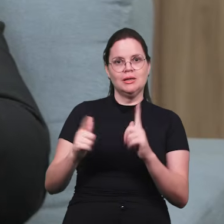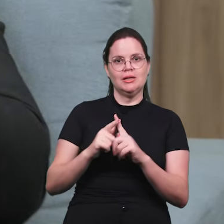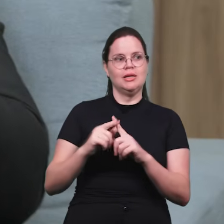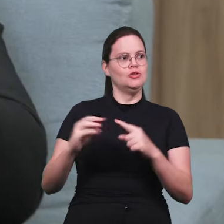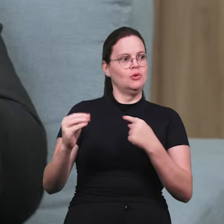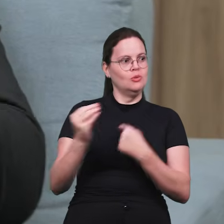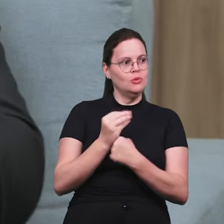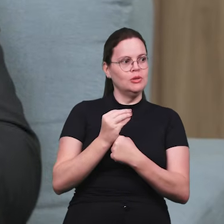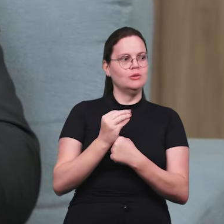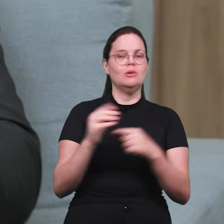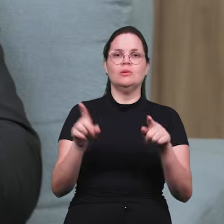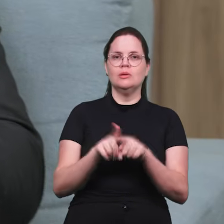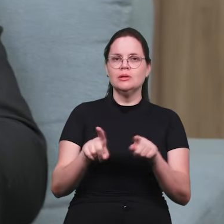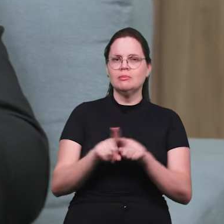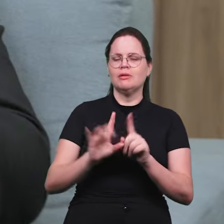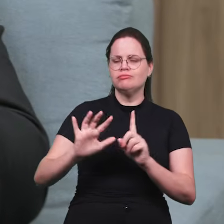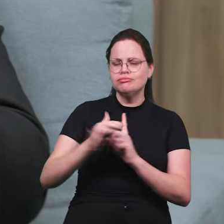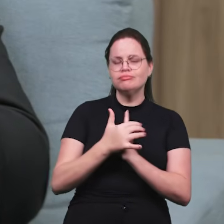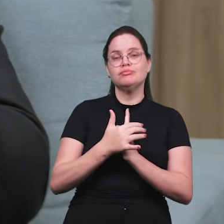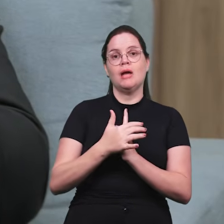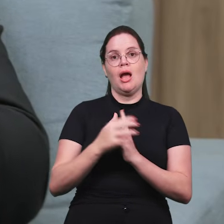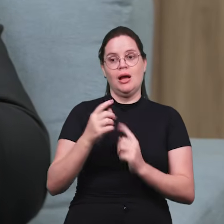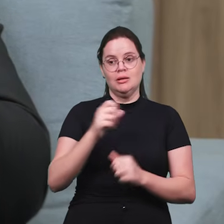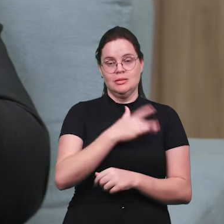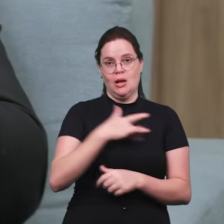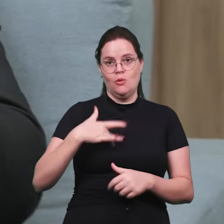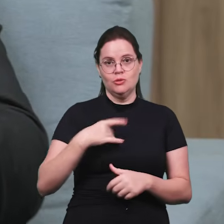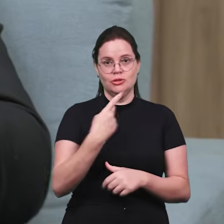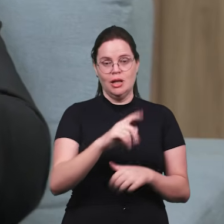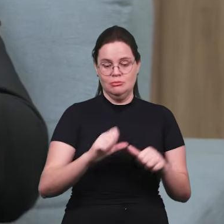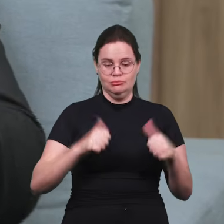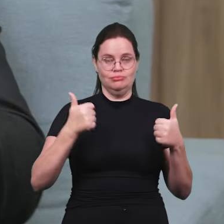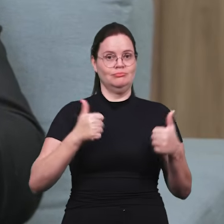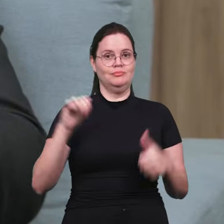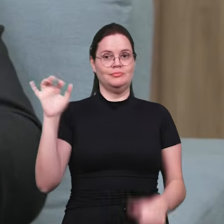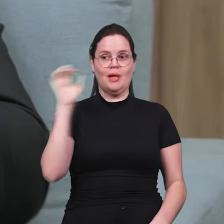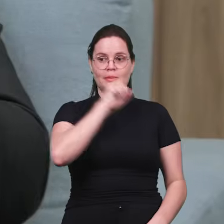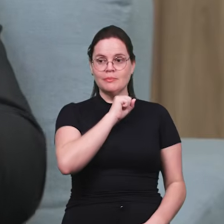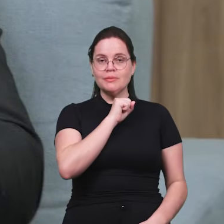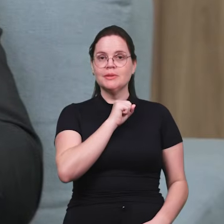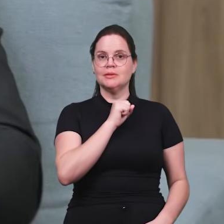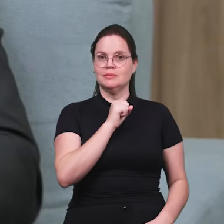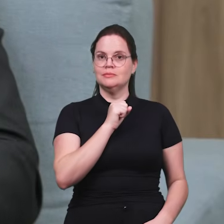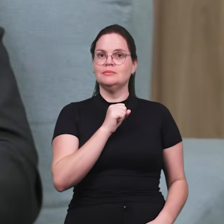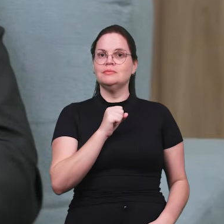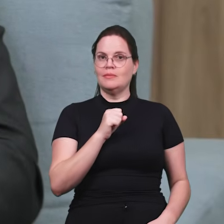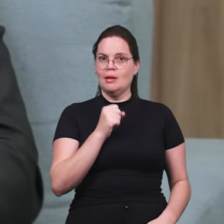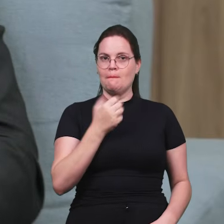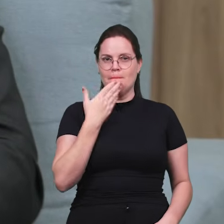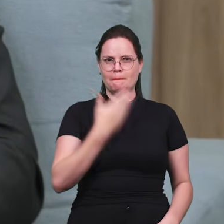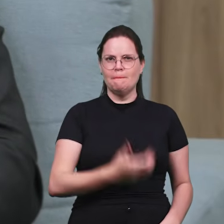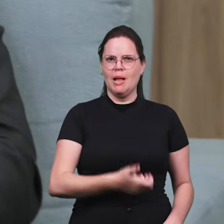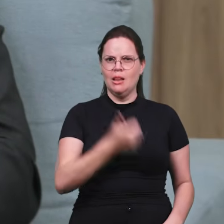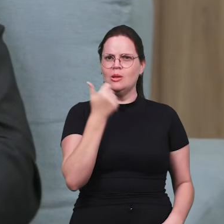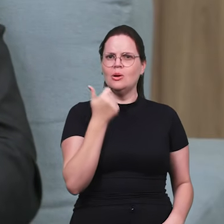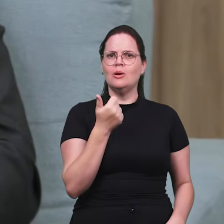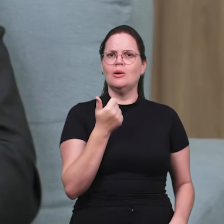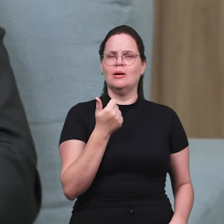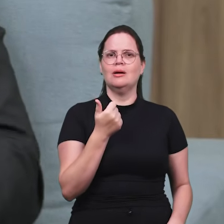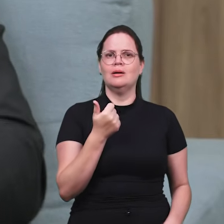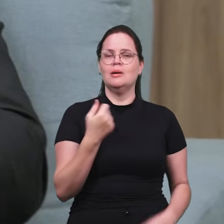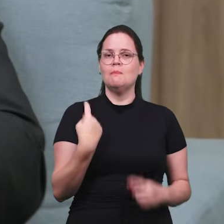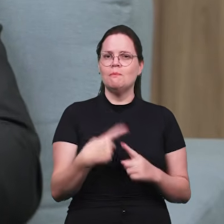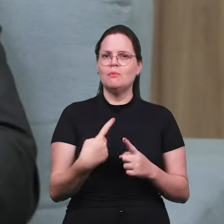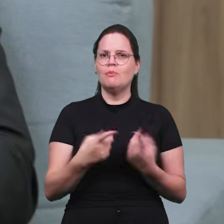e aí a recuperação dele foi mais rápida, né? Aconteceu de uma maneira mais rápida, eficaz,